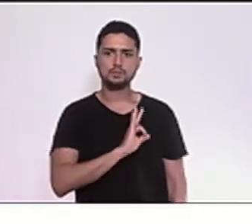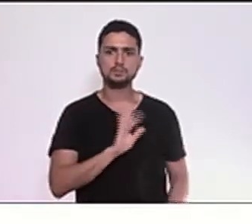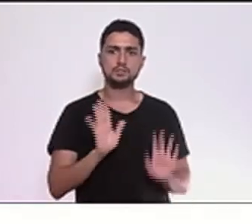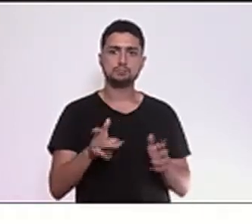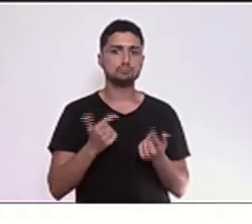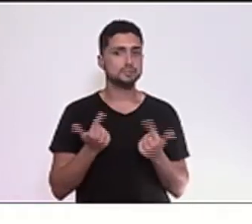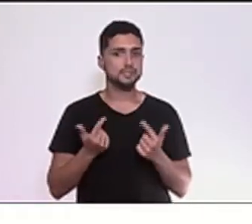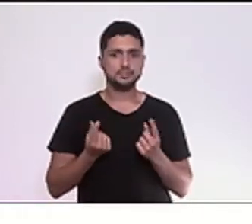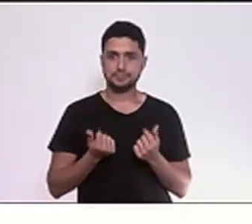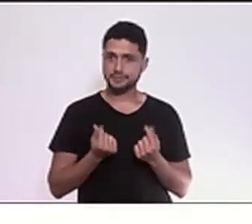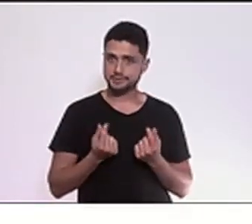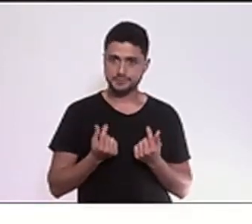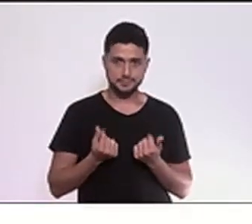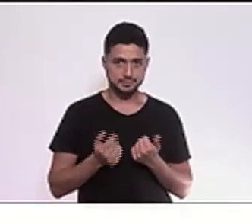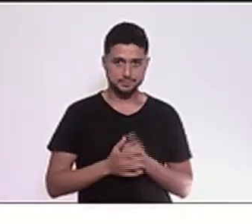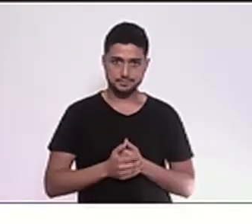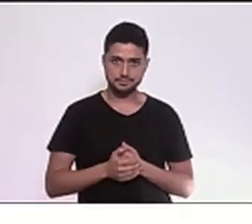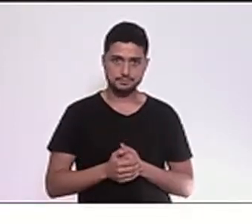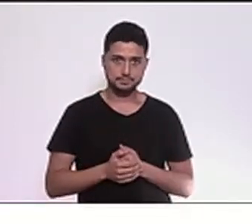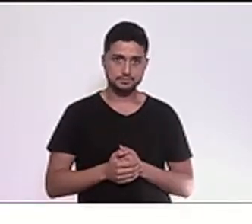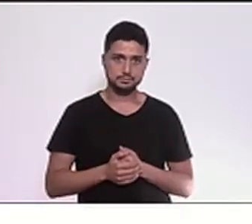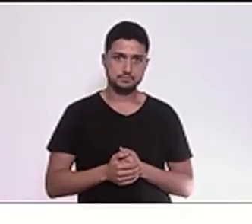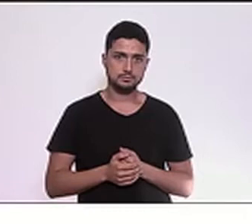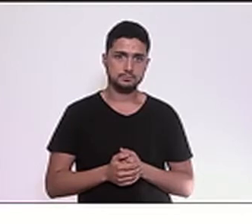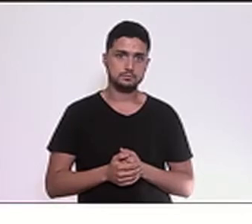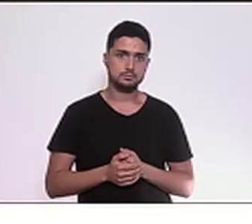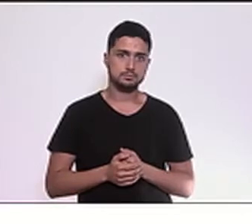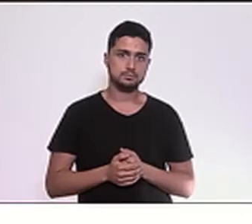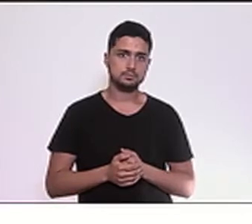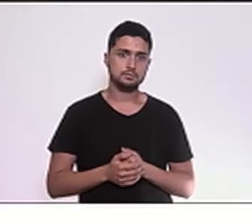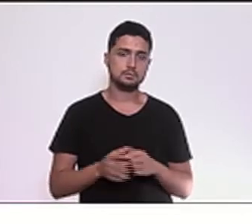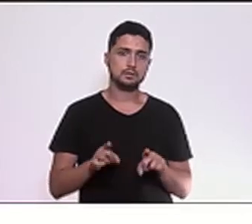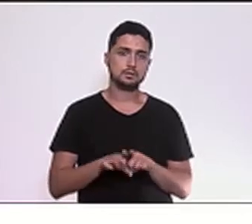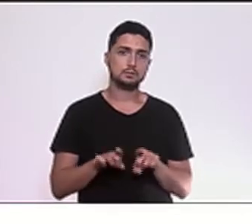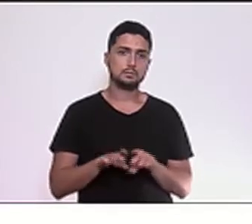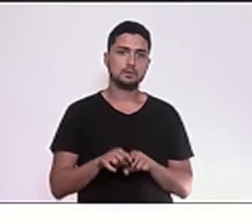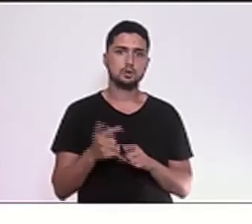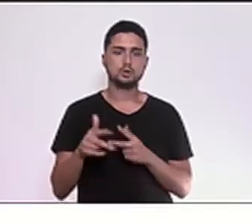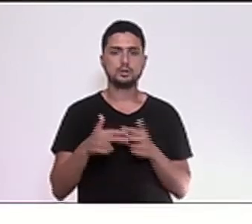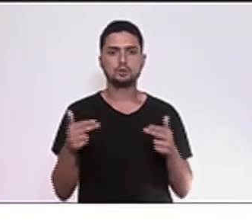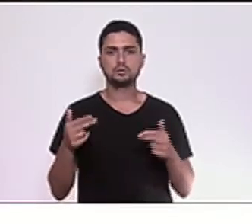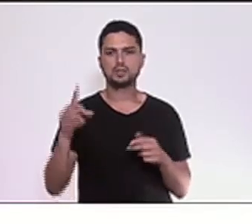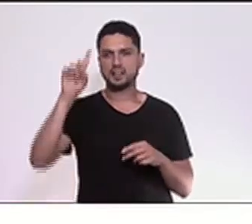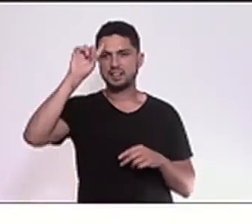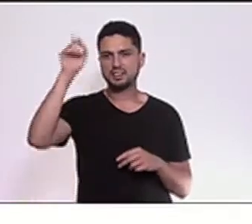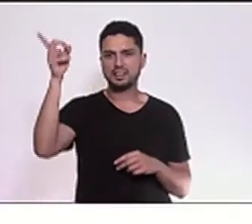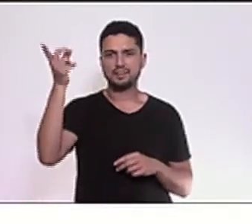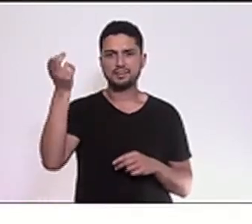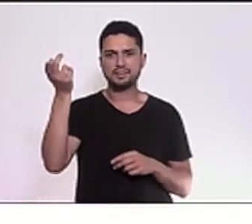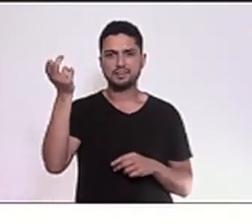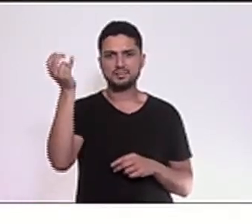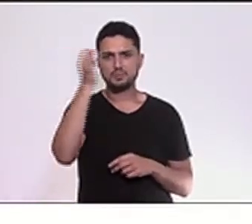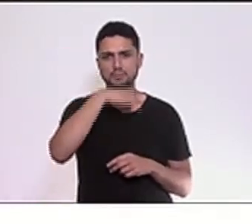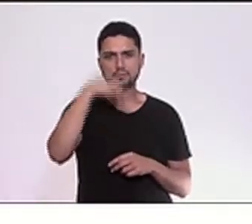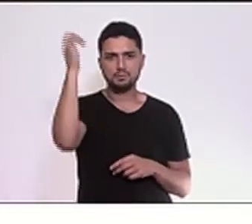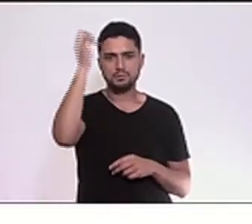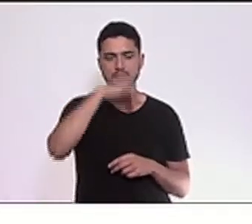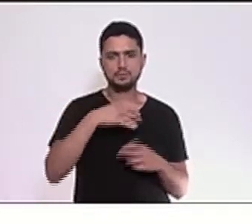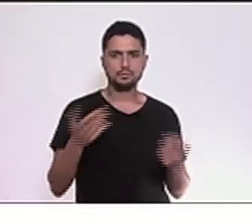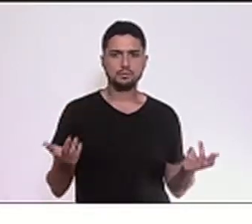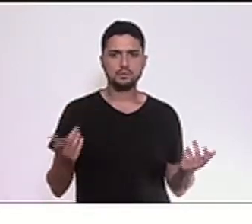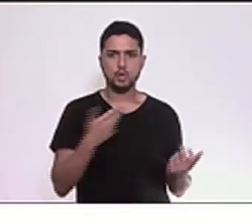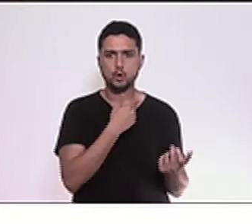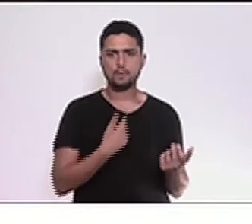pouco dinheiro, pouco recurso. E tem mais uma ideia futurista do